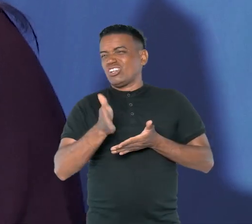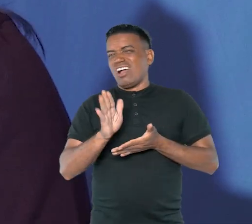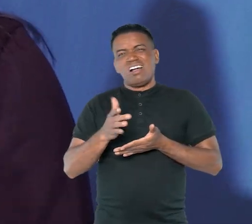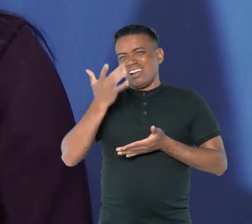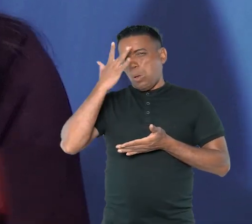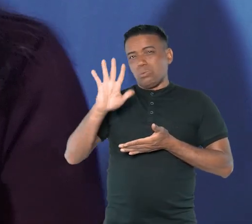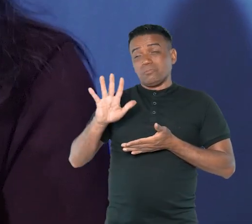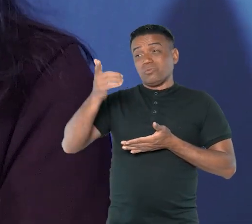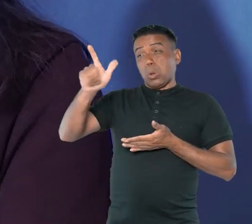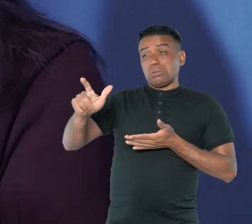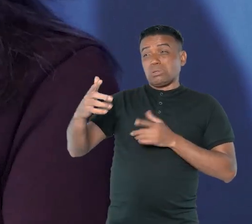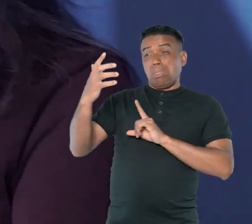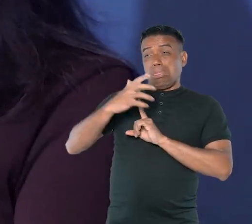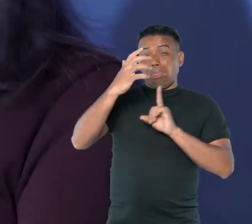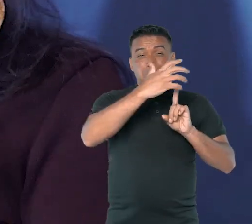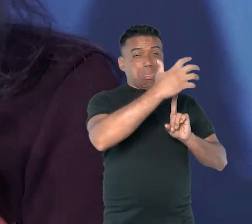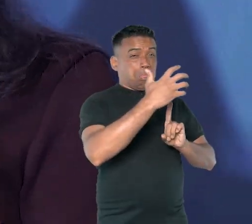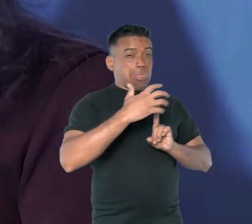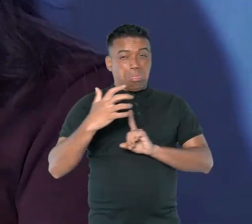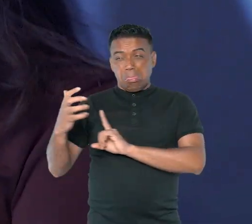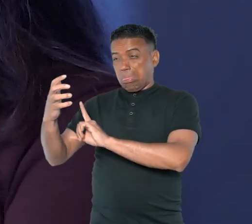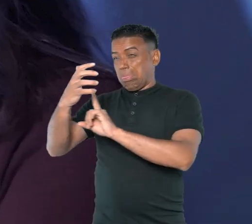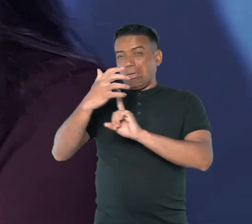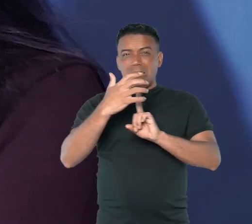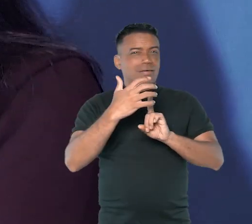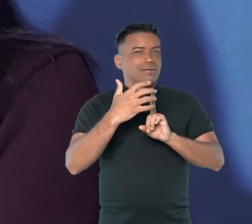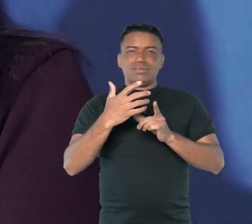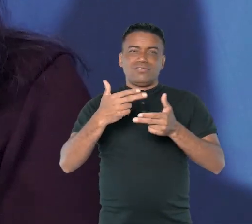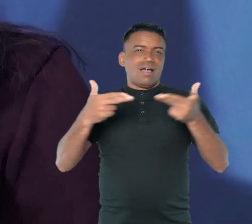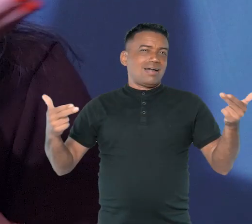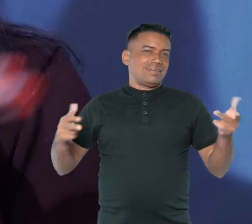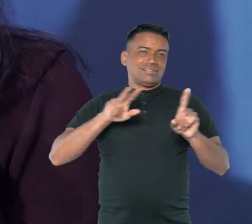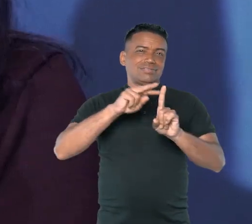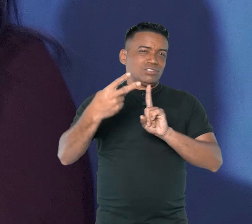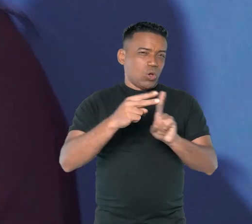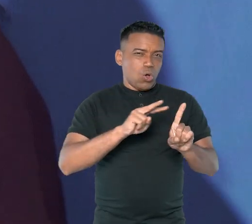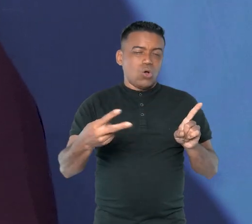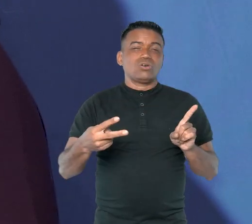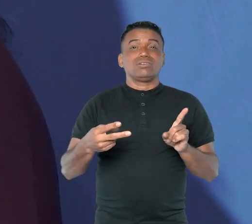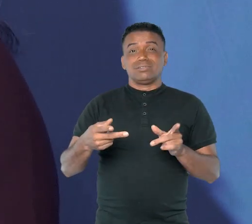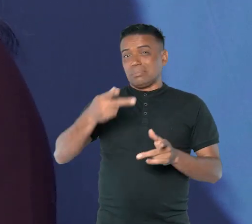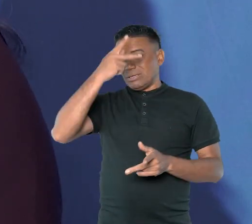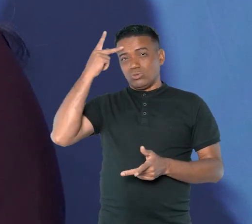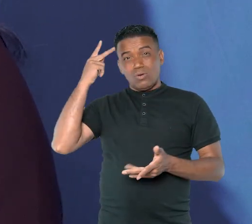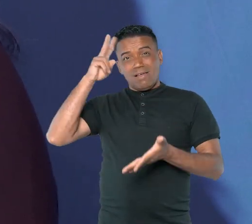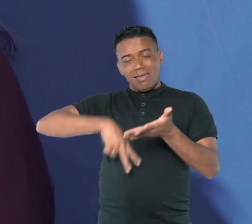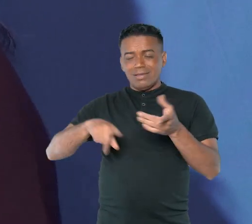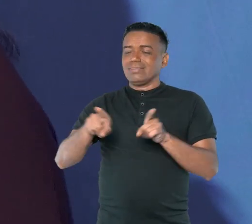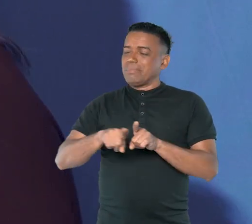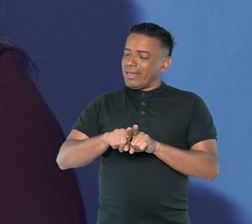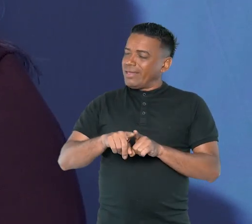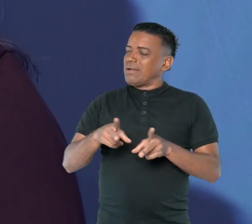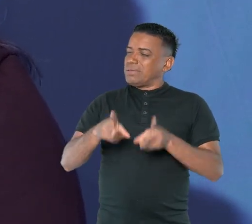não sei, porque aí vem um outro... Você está aberto a várias interpretações, como vão ser as interpretações dos leitores, de alguma forma. Claro